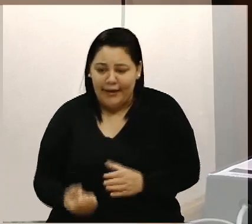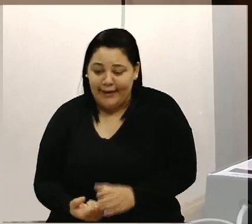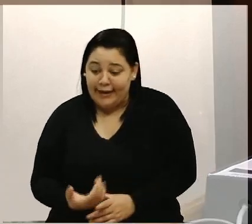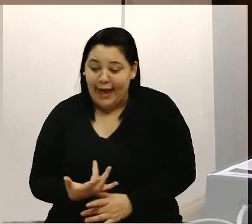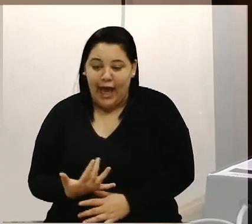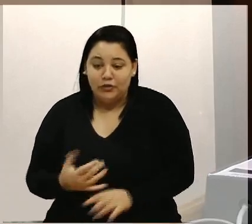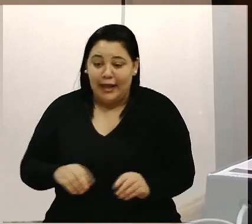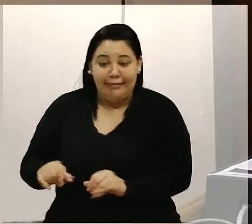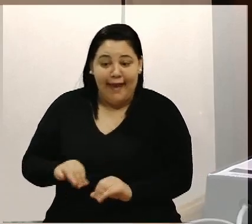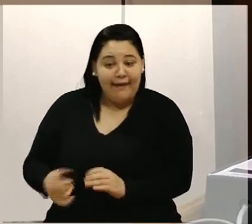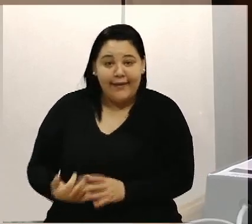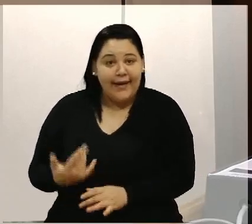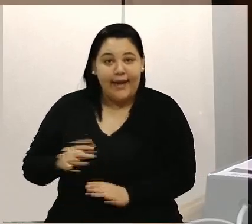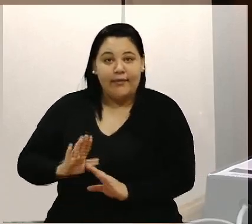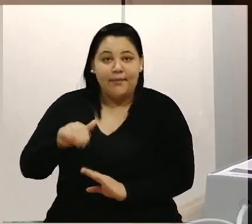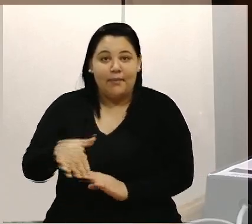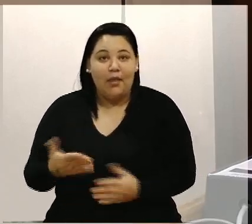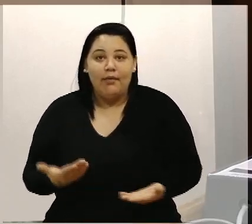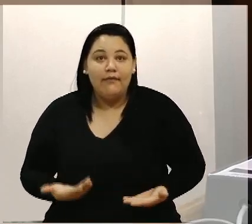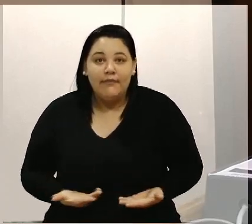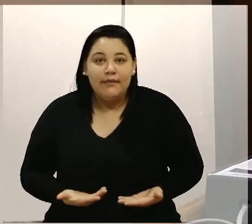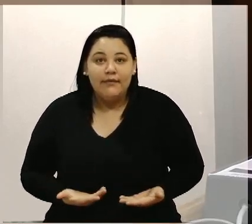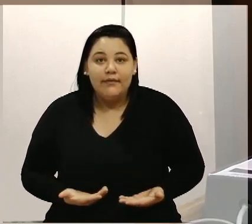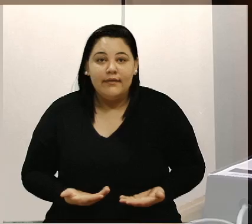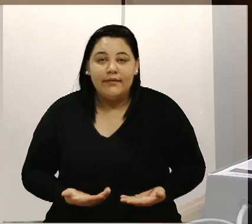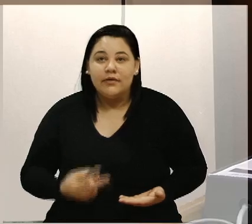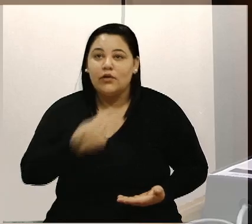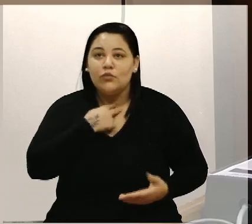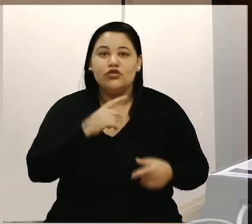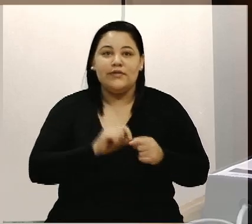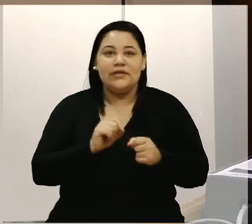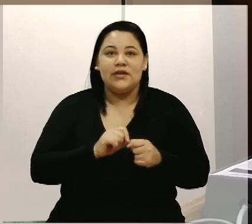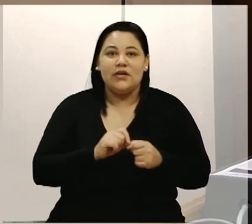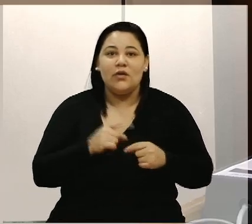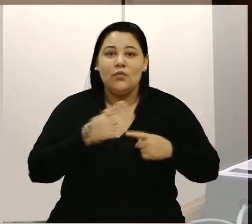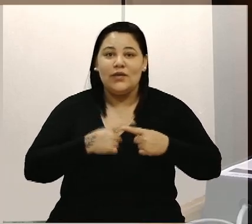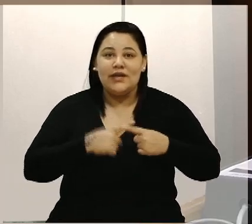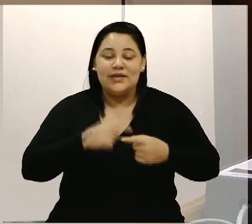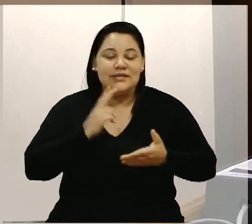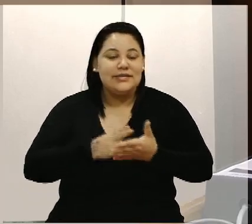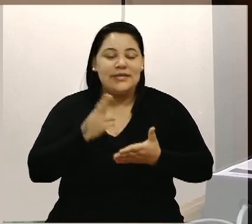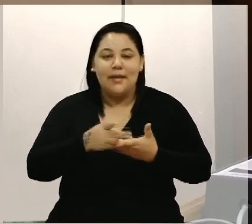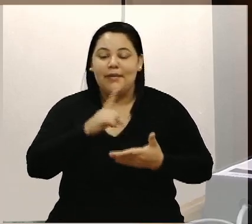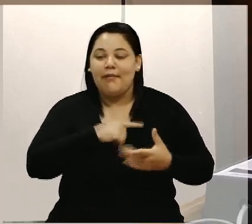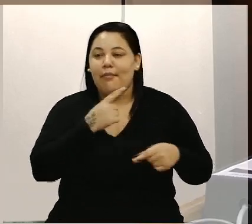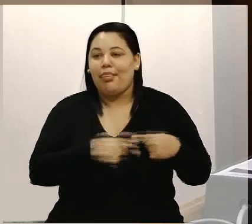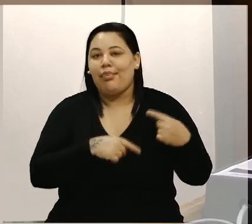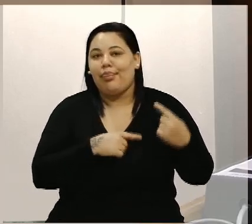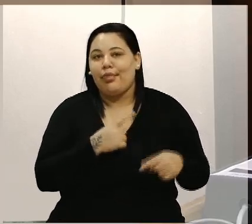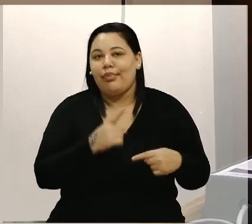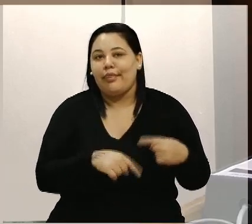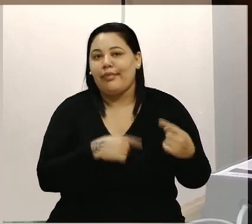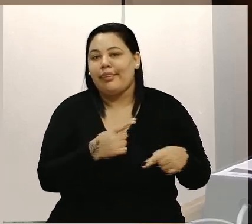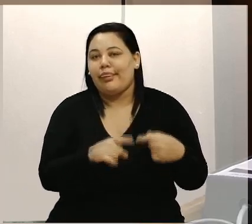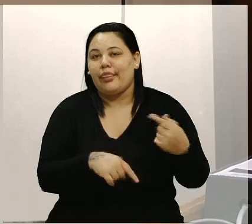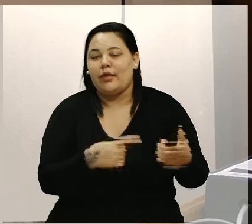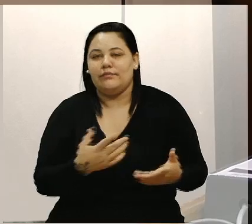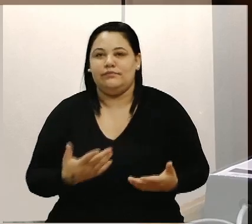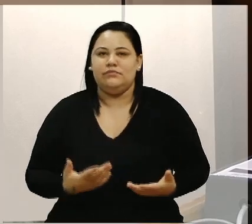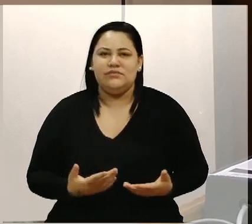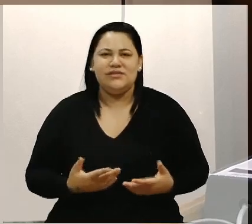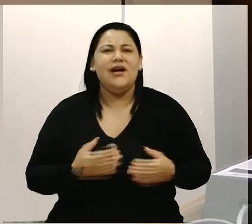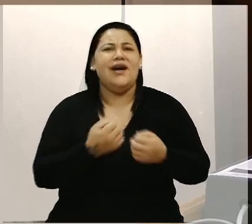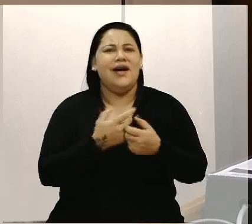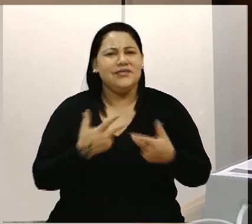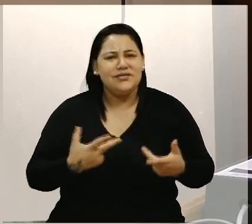não permite. Então eles não poderiam fazer. Que essa sempre foi a desculpa, né? Sempre foi a desculpa. Então é essas coisas